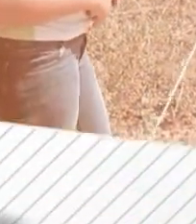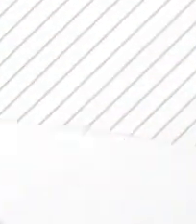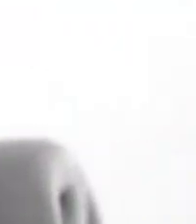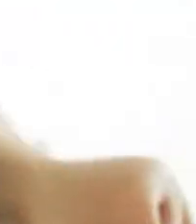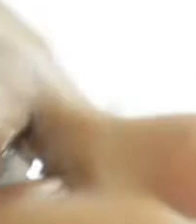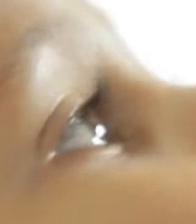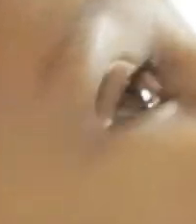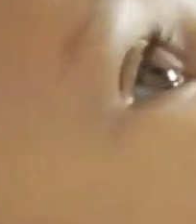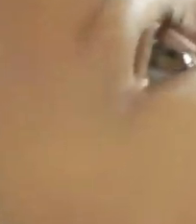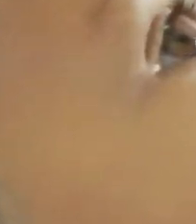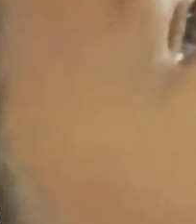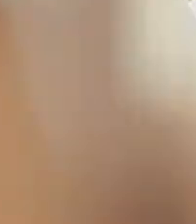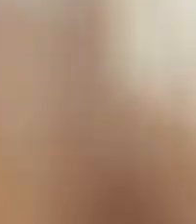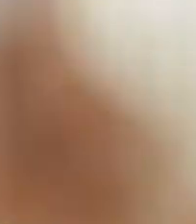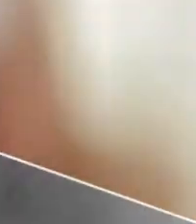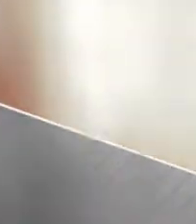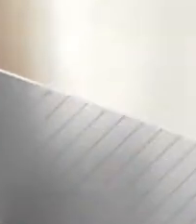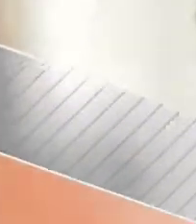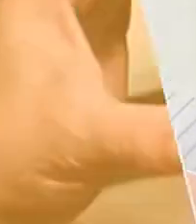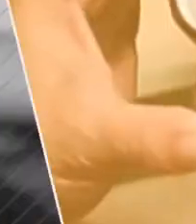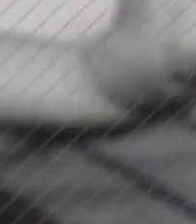Legenda Adriana